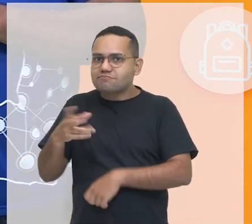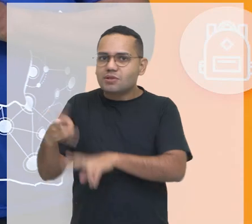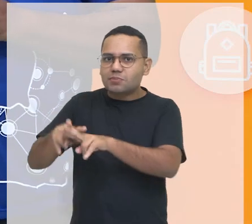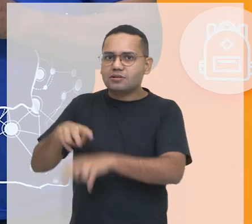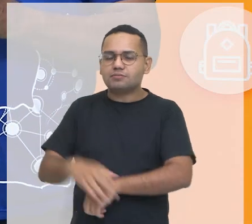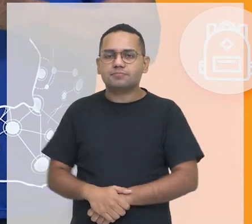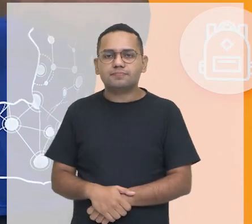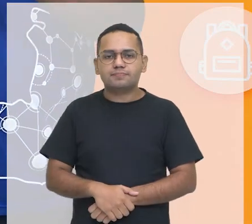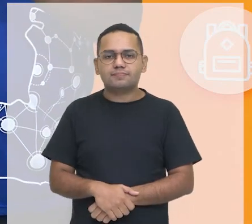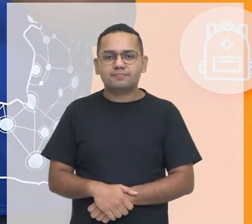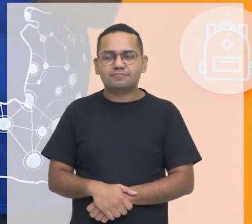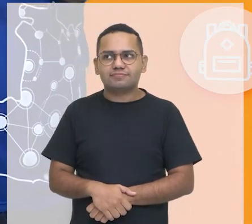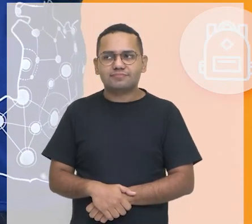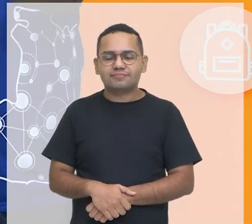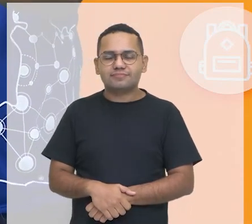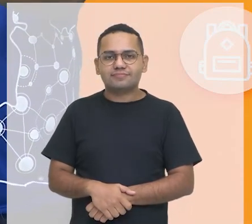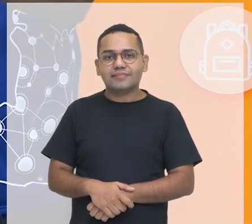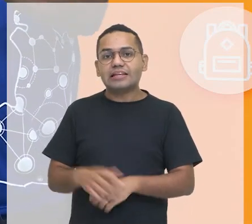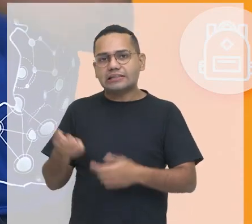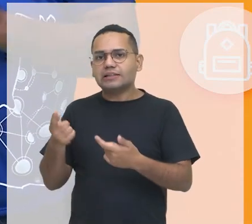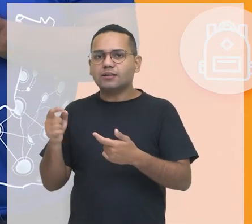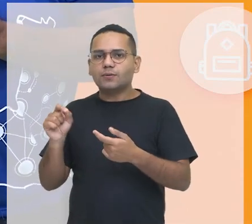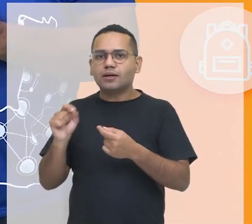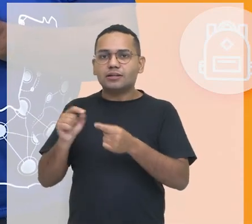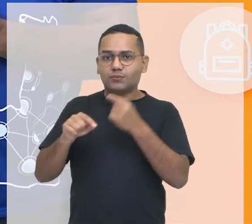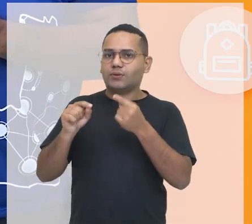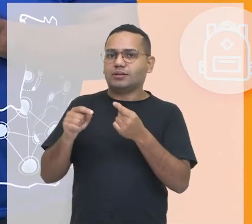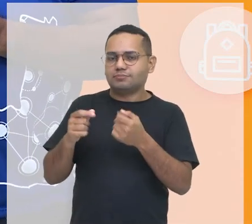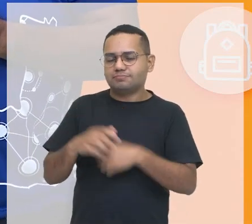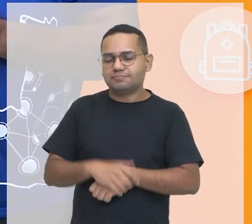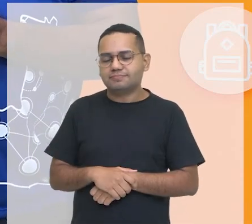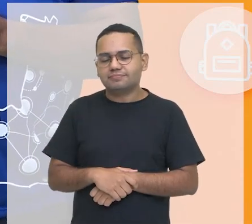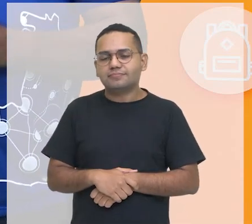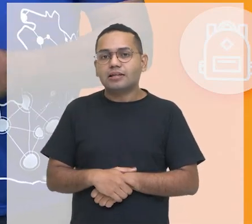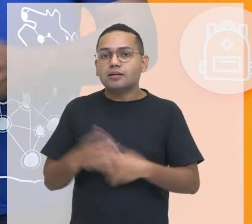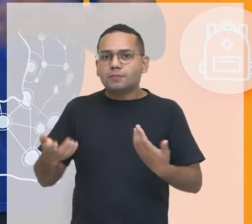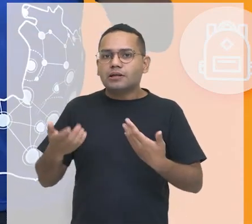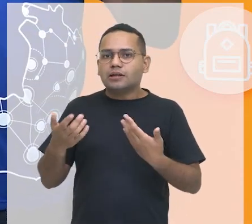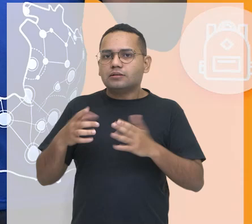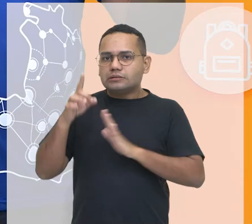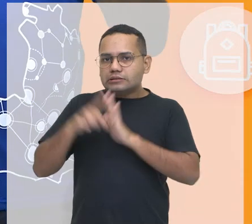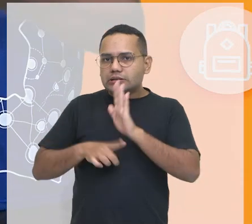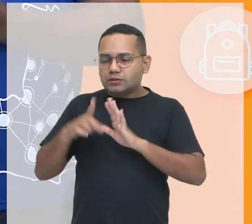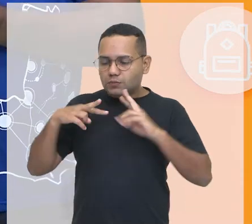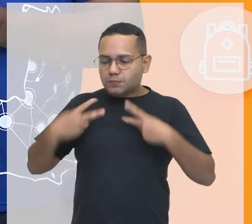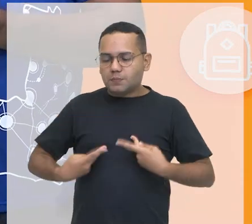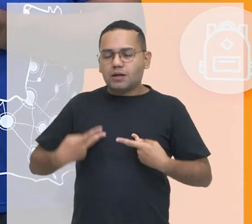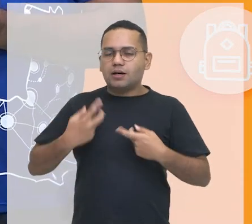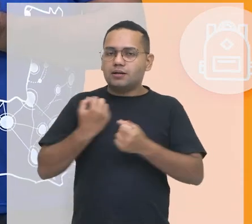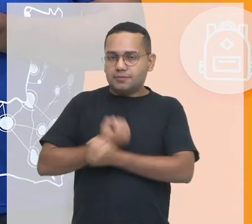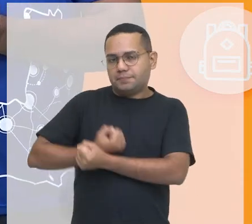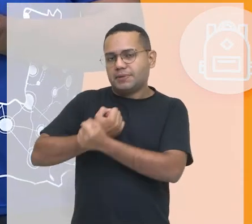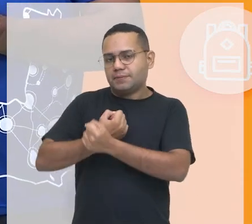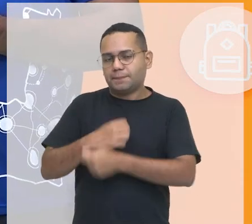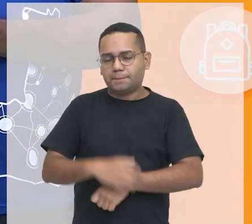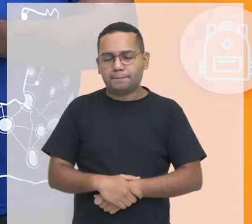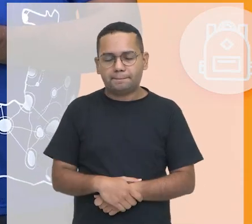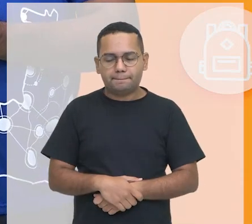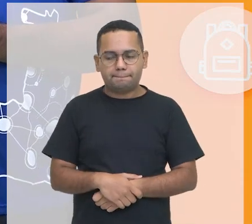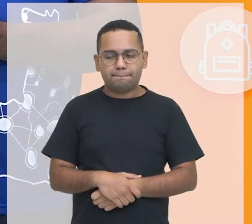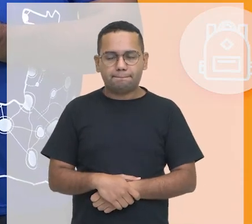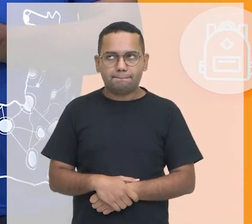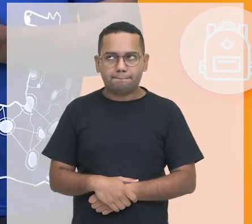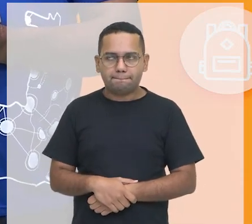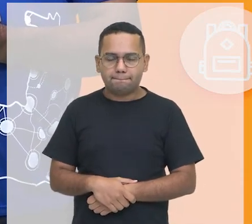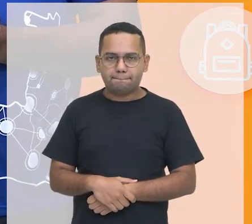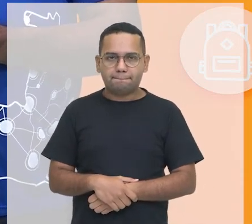humanos, mas preservação da vida, isso é o ponto. E a nossa juventude, pessoal? Vamos aqui falar agora